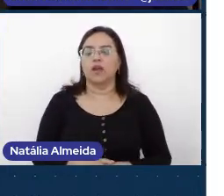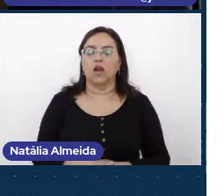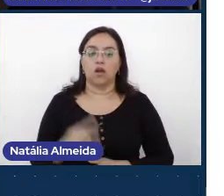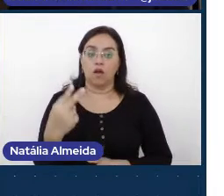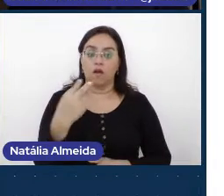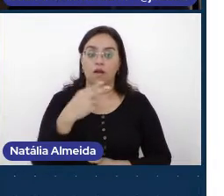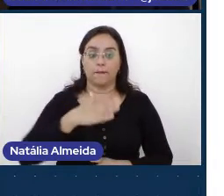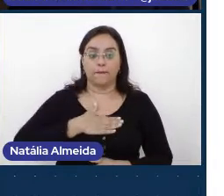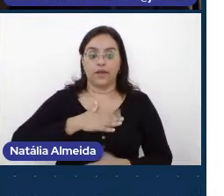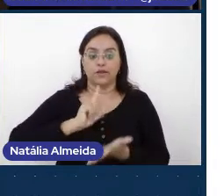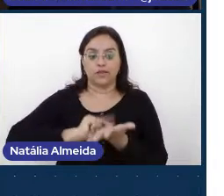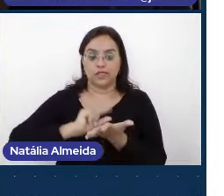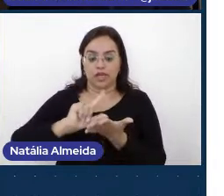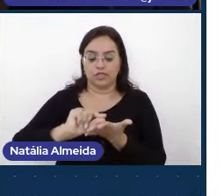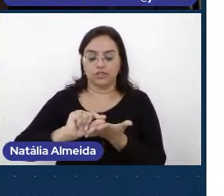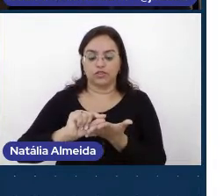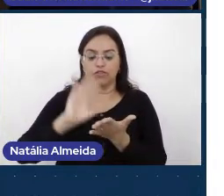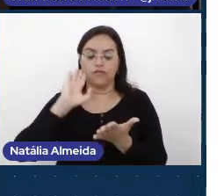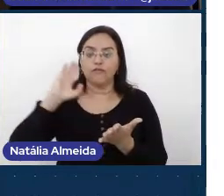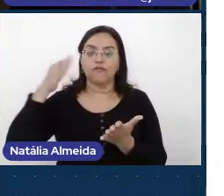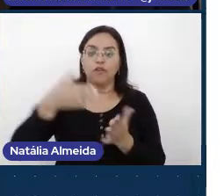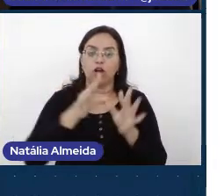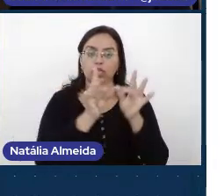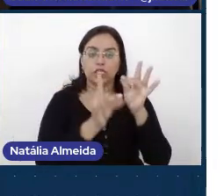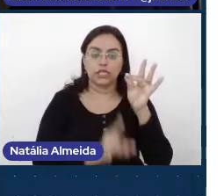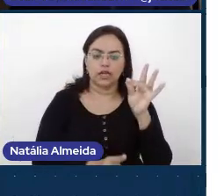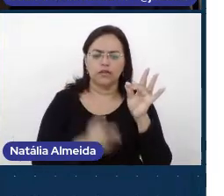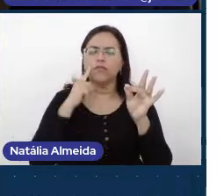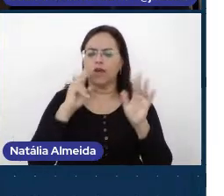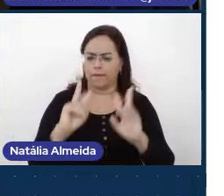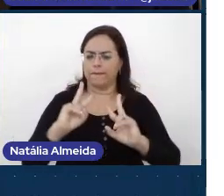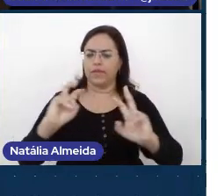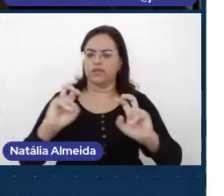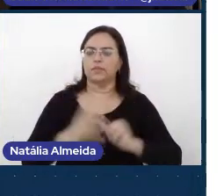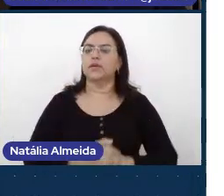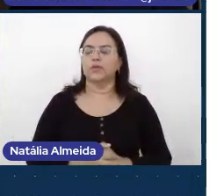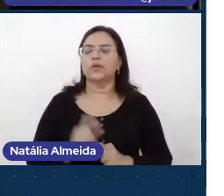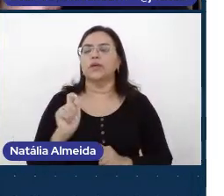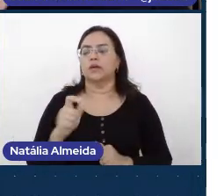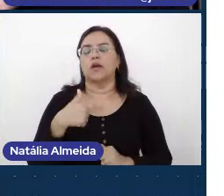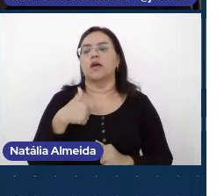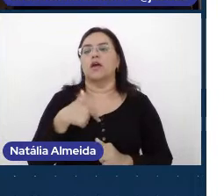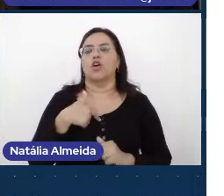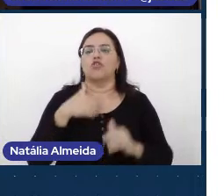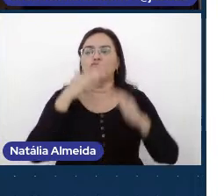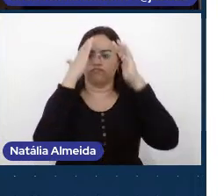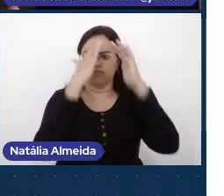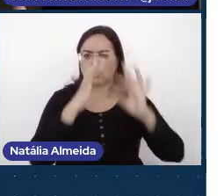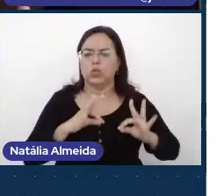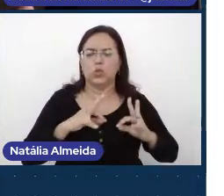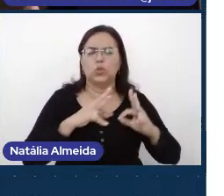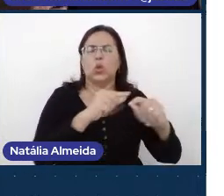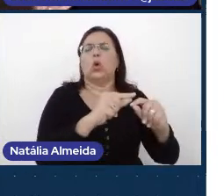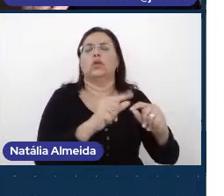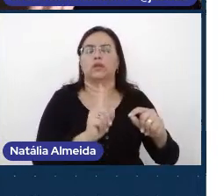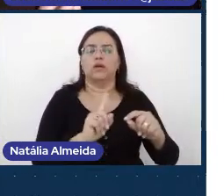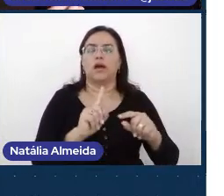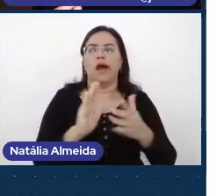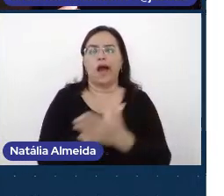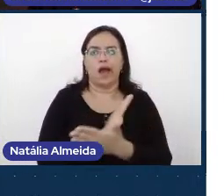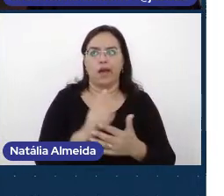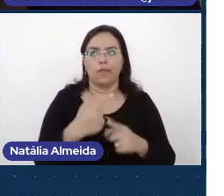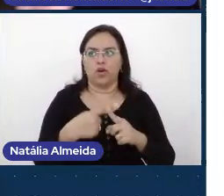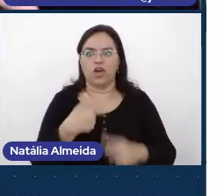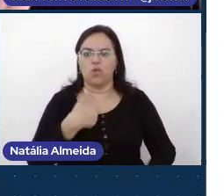e apliquem esses critérios. Vocês vão ver que eu não sigo todos eles, não porque eu não queira. Alguns porque, enfim,